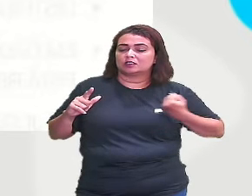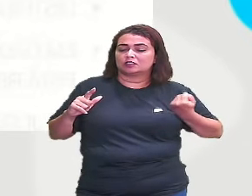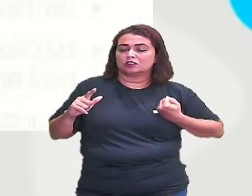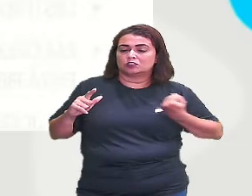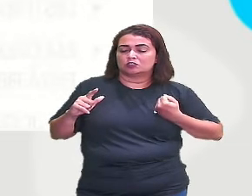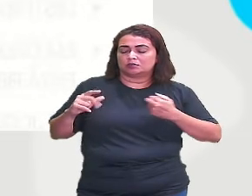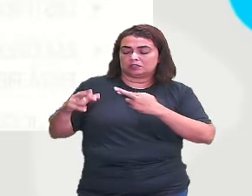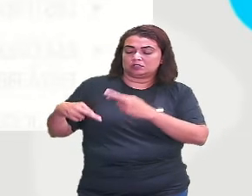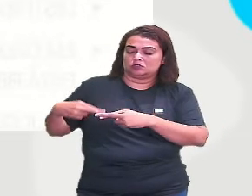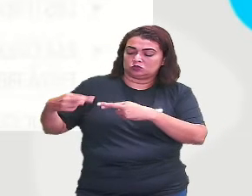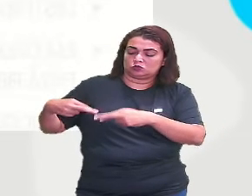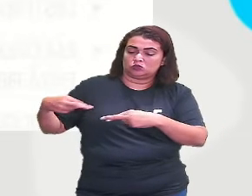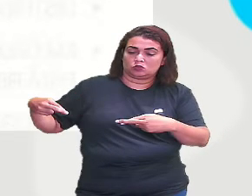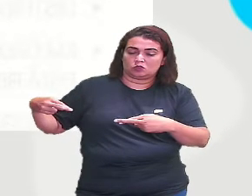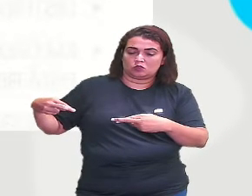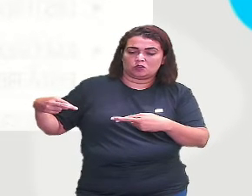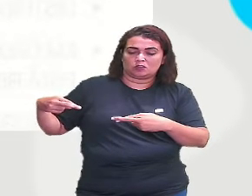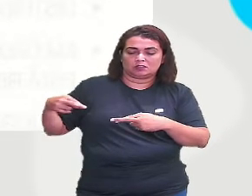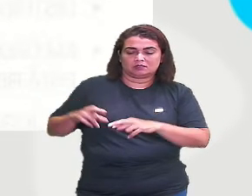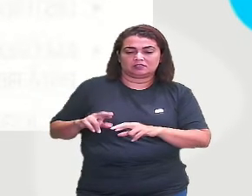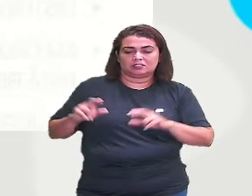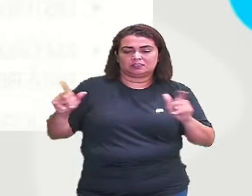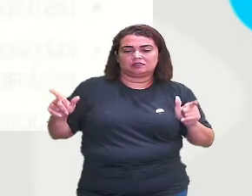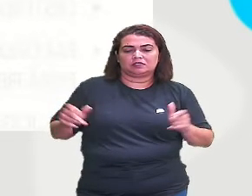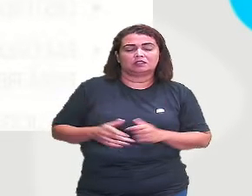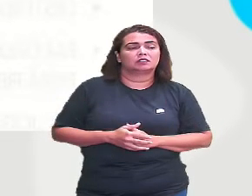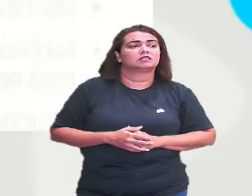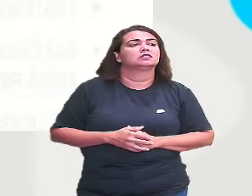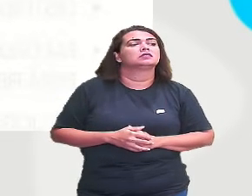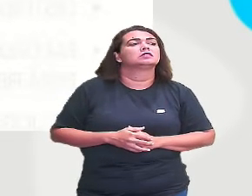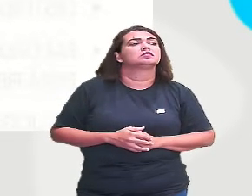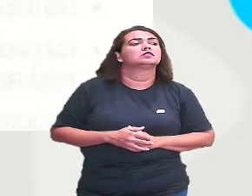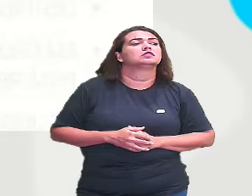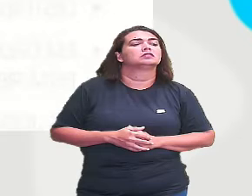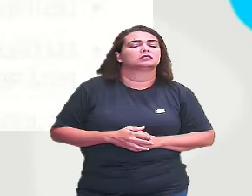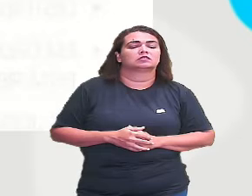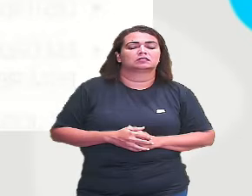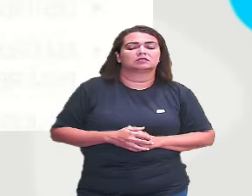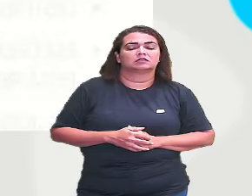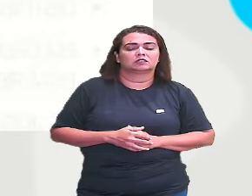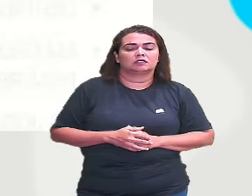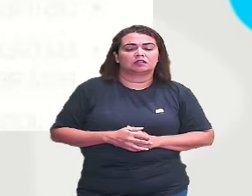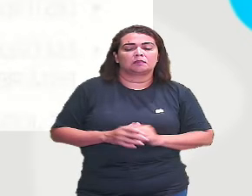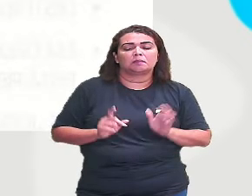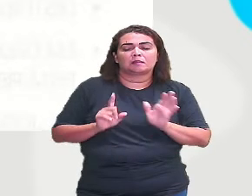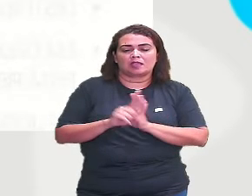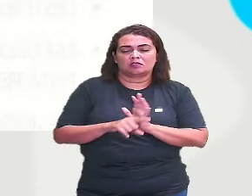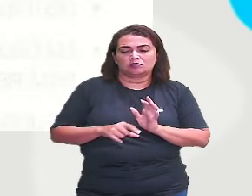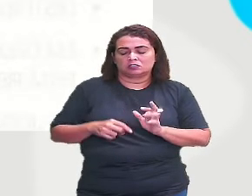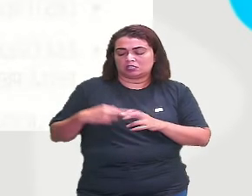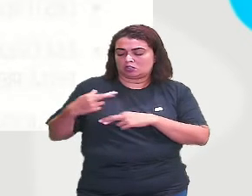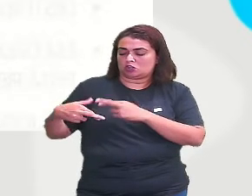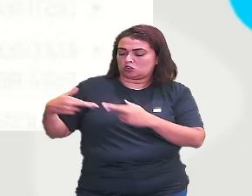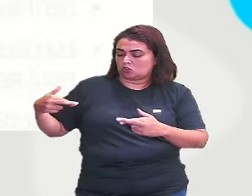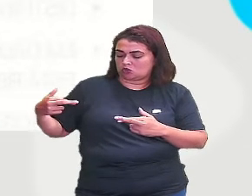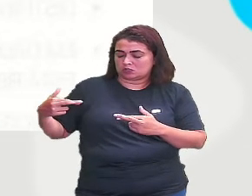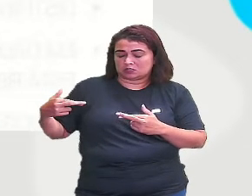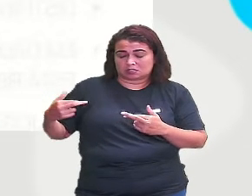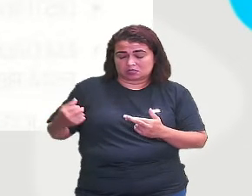número de cordas. Então, ó, a quantidade de corda é igual à quantidade de